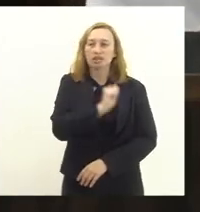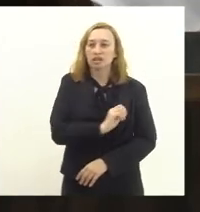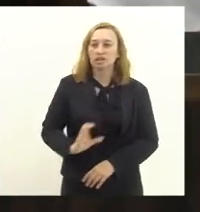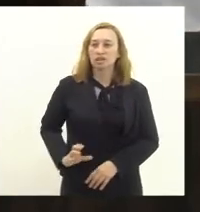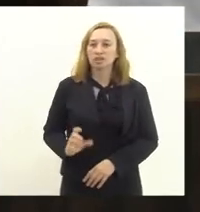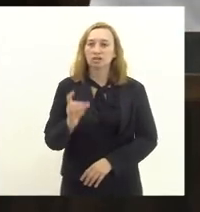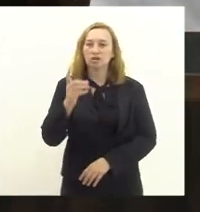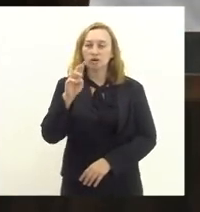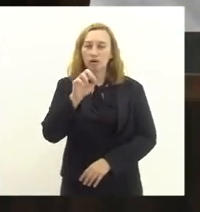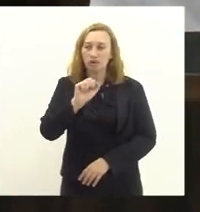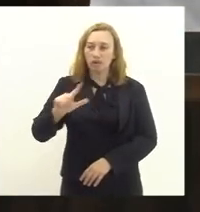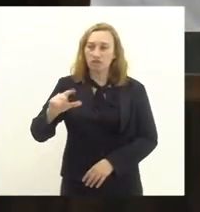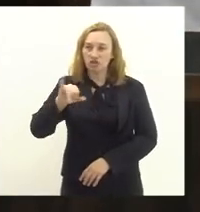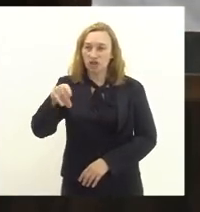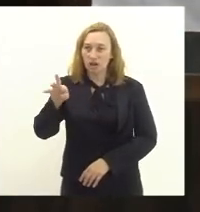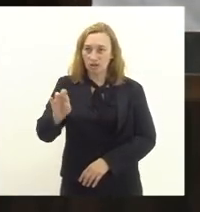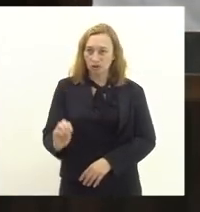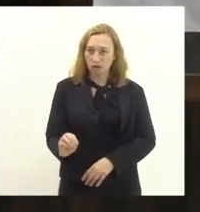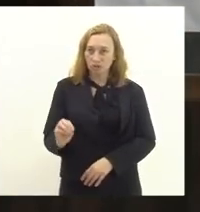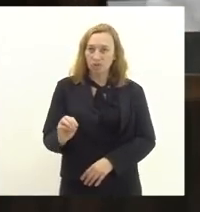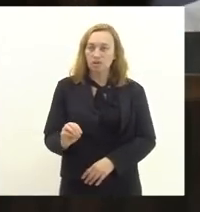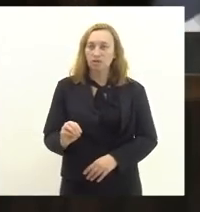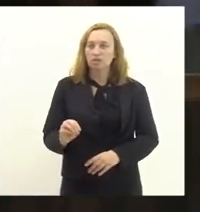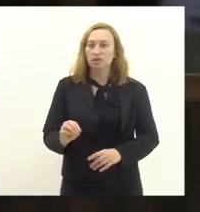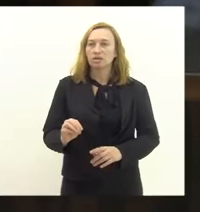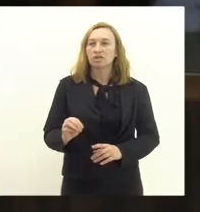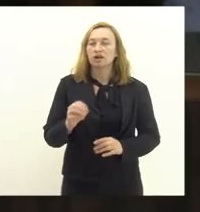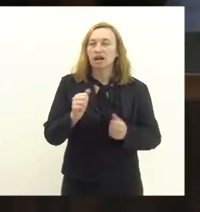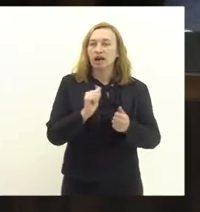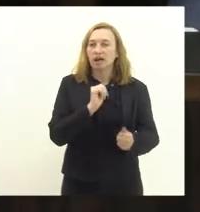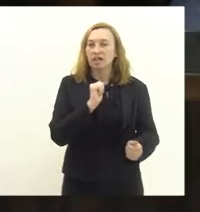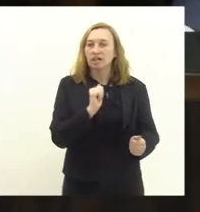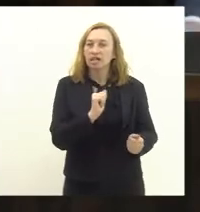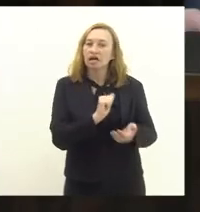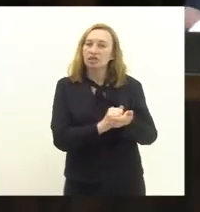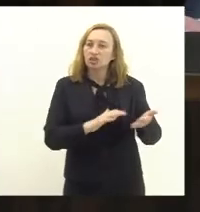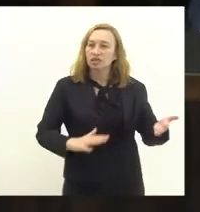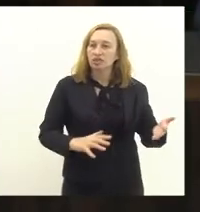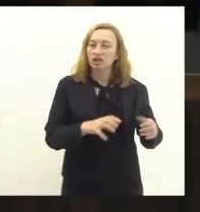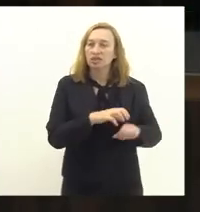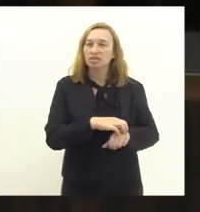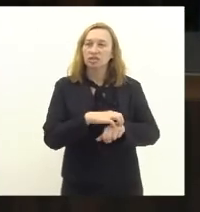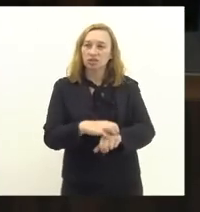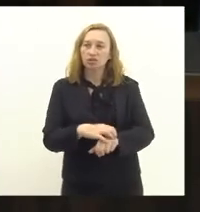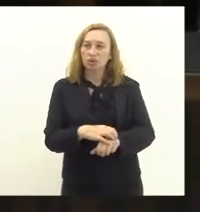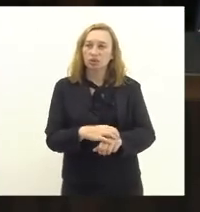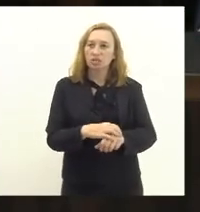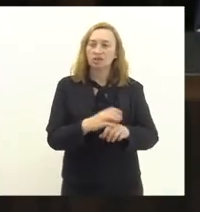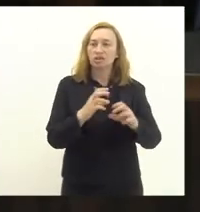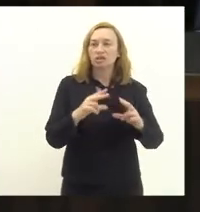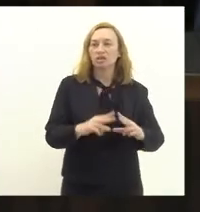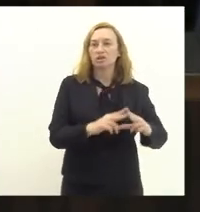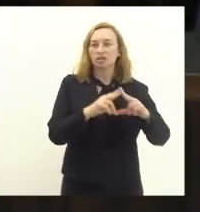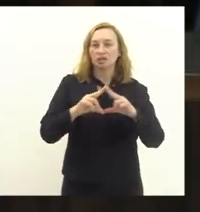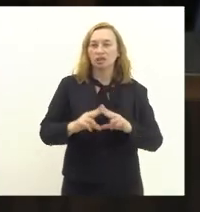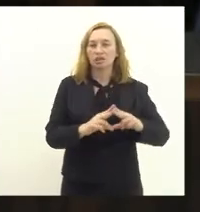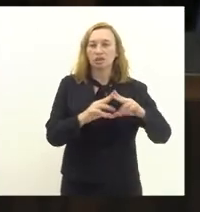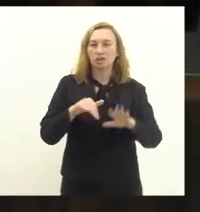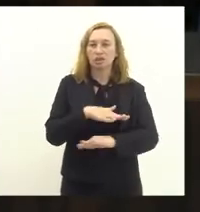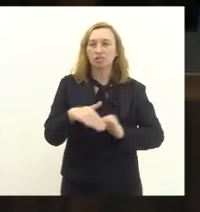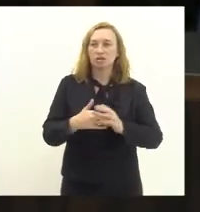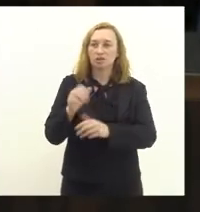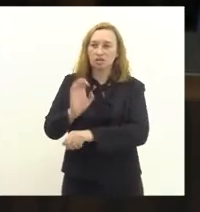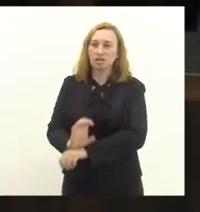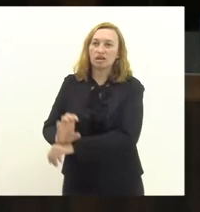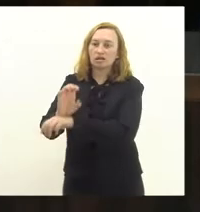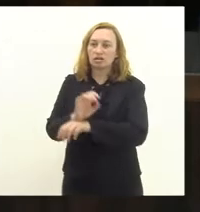Coronel Jário, que dispõe sobre o zoneamento livre para atividade de coleta, transporte e comercialização de materiais recicláveis em todo o estado do Rio de Janeiro e da outras